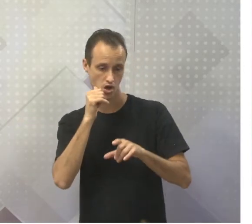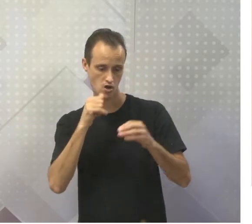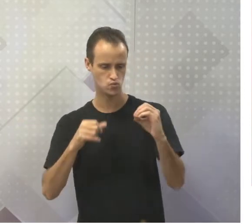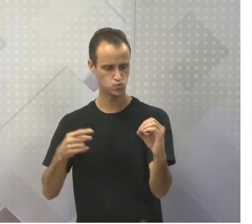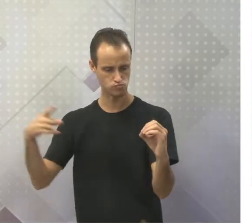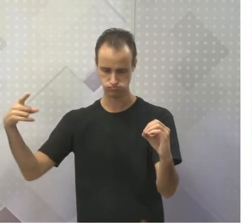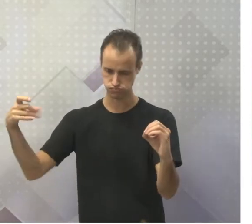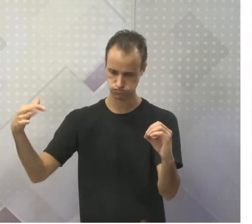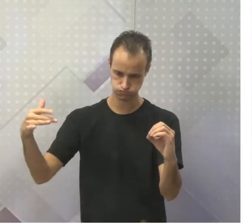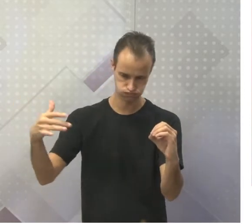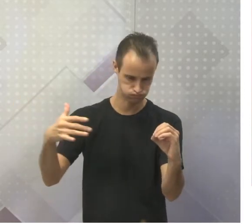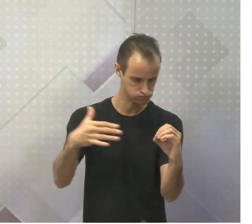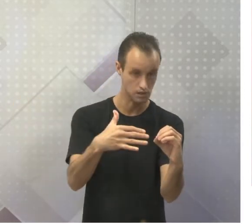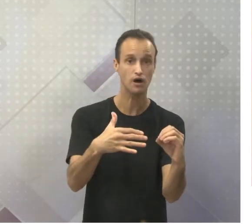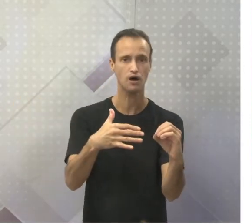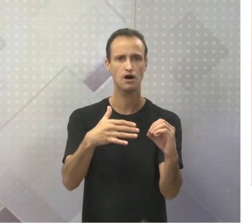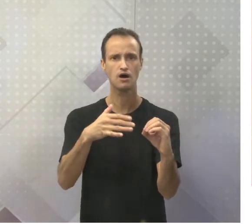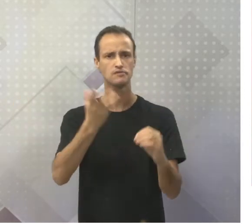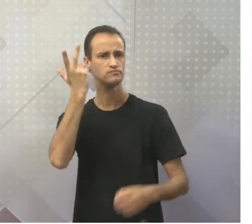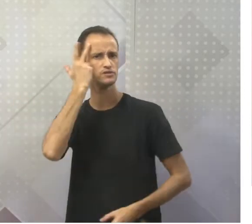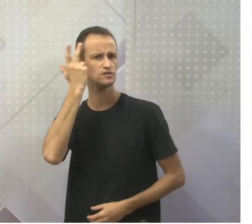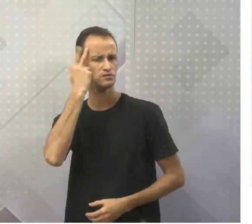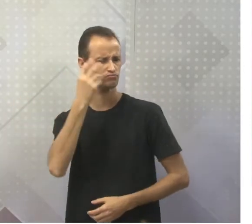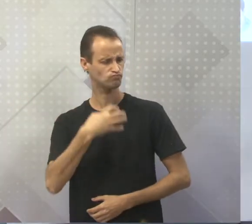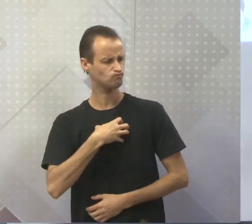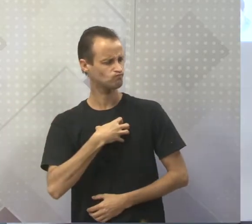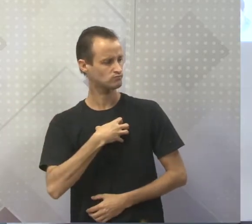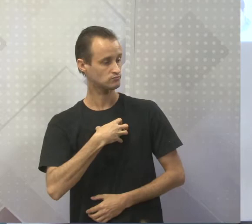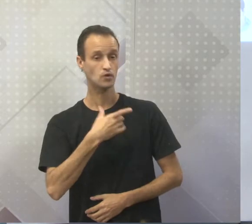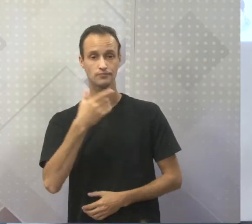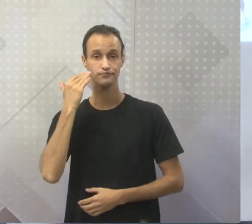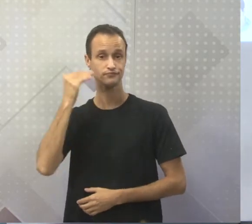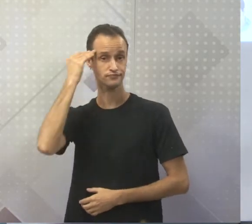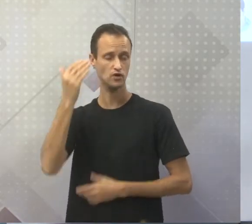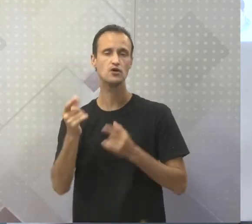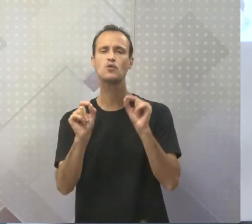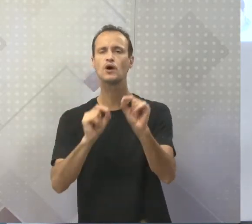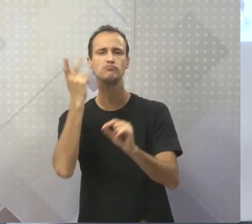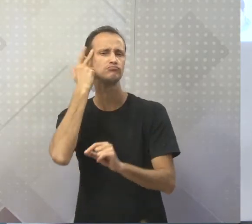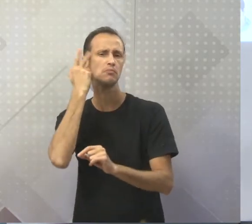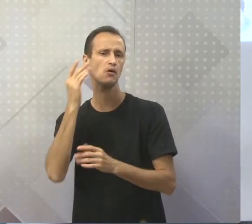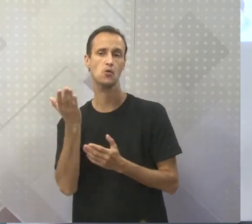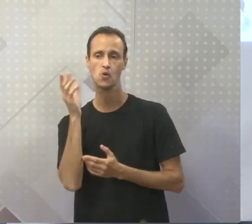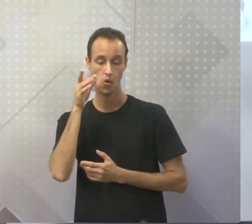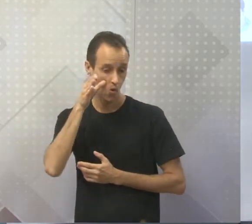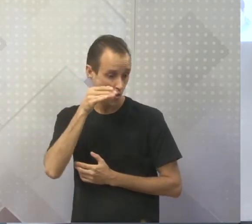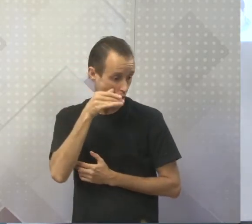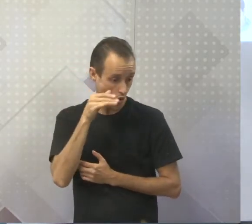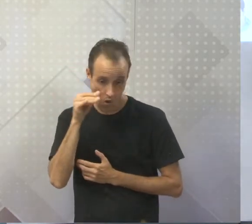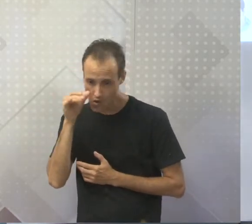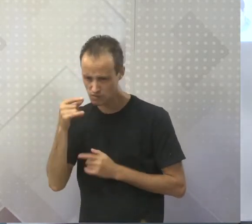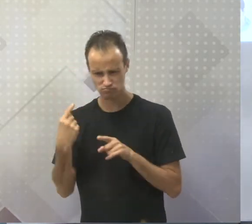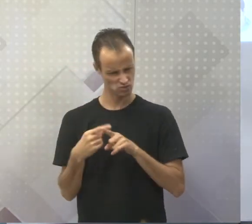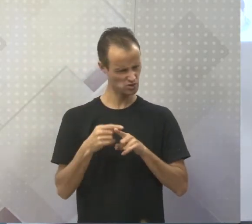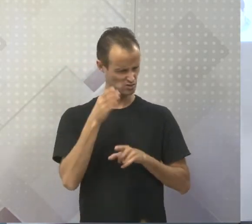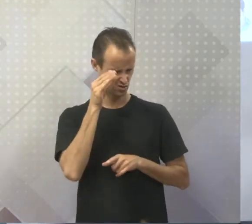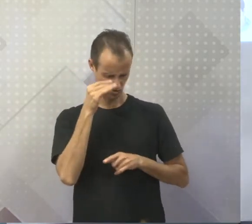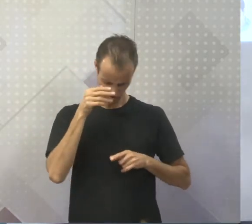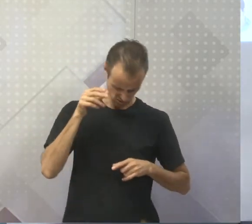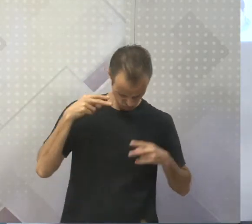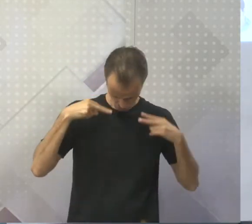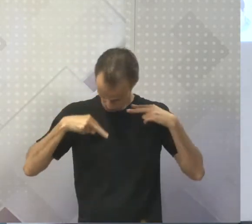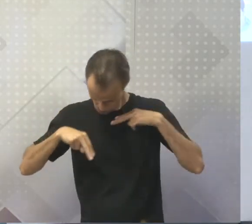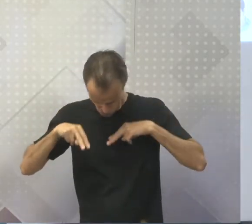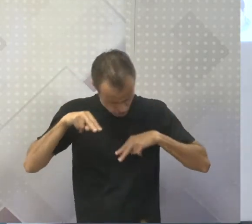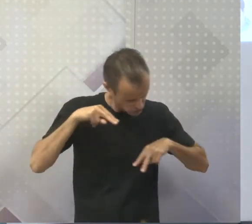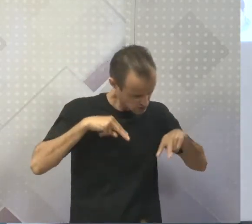espermatozoide. É normal sentir curiosidade, o adolescente é curioso, o que é aquilo, né? Por que isso comigo? Ele fica